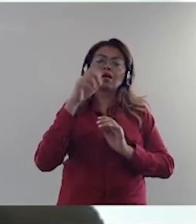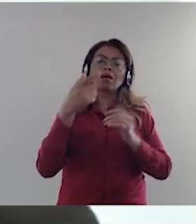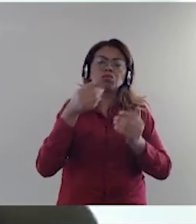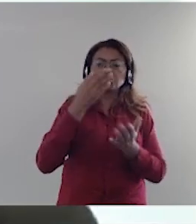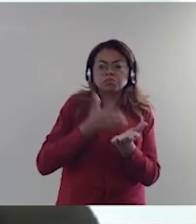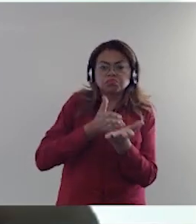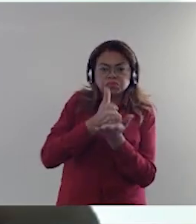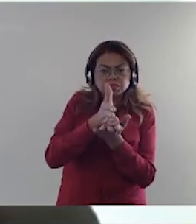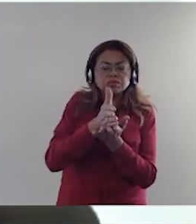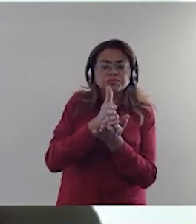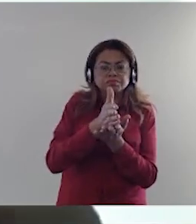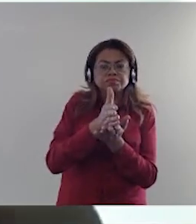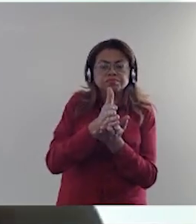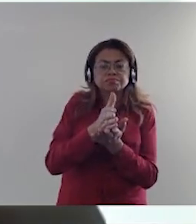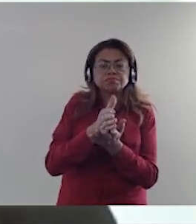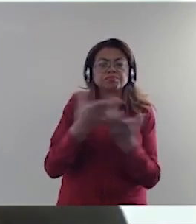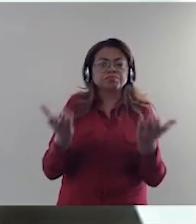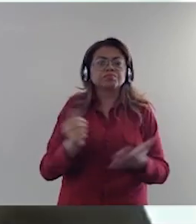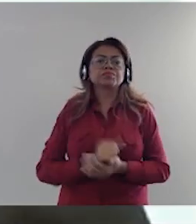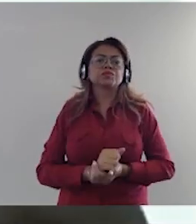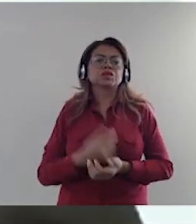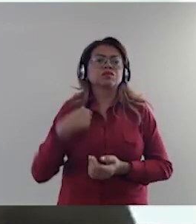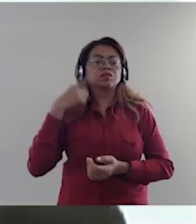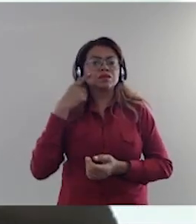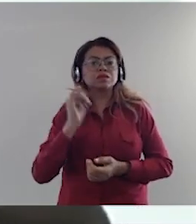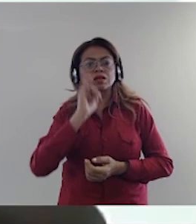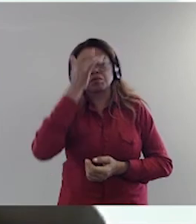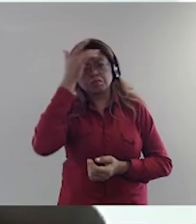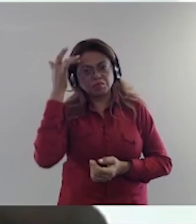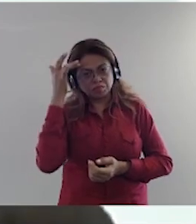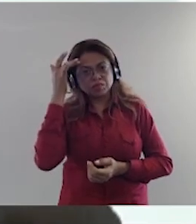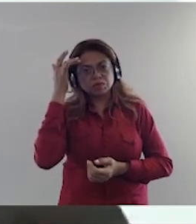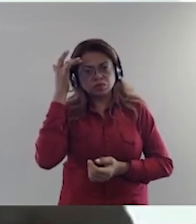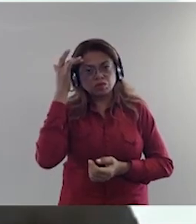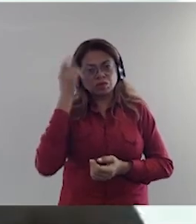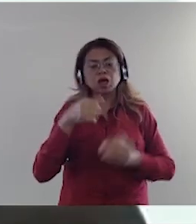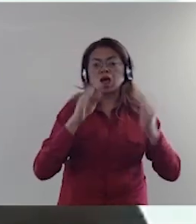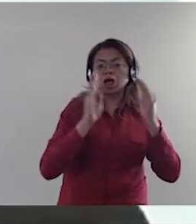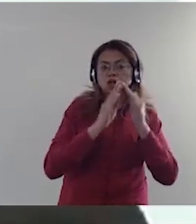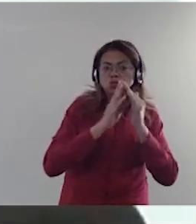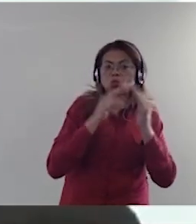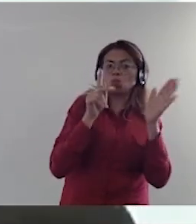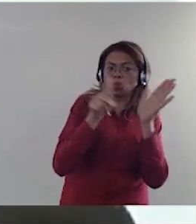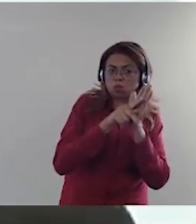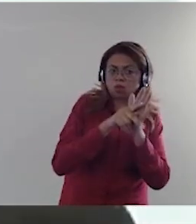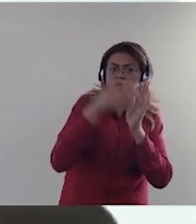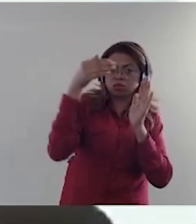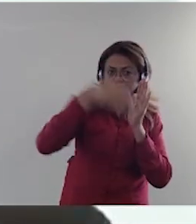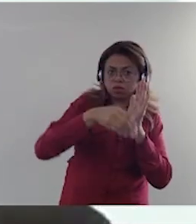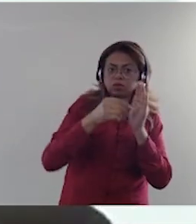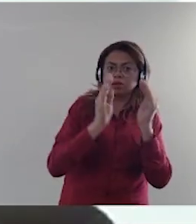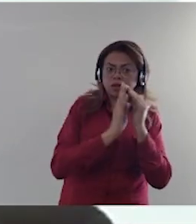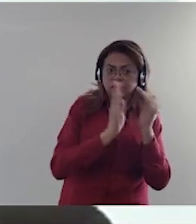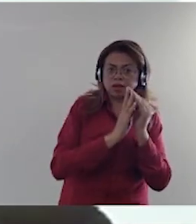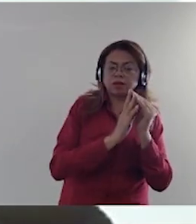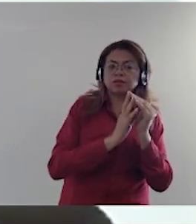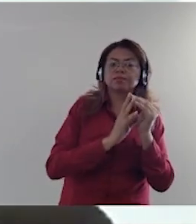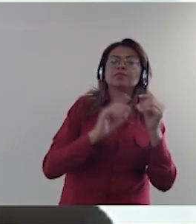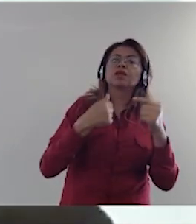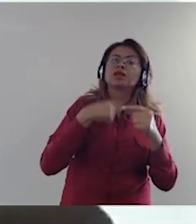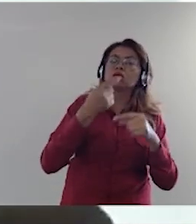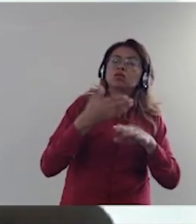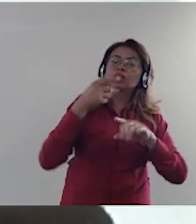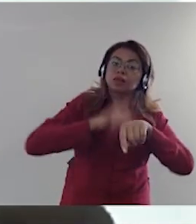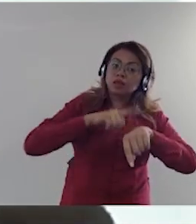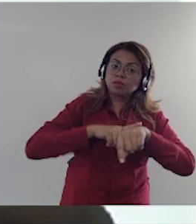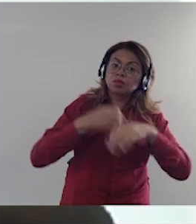Imagine um titular da multipropriedade, no seu período correspondente,